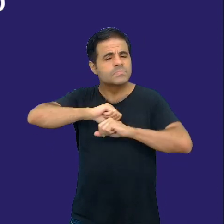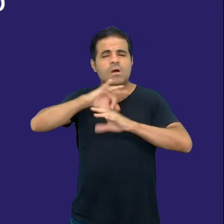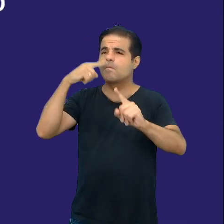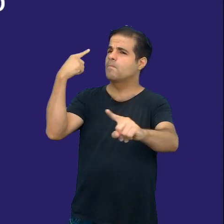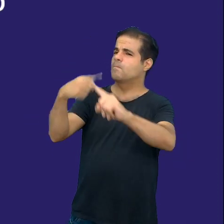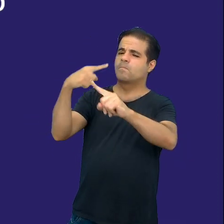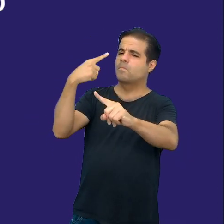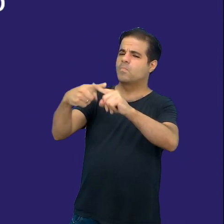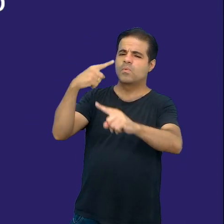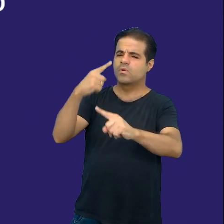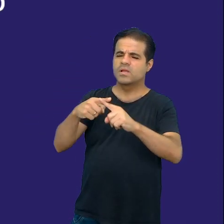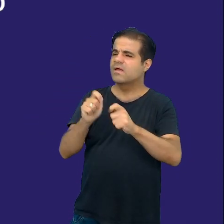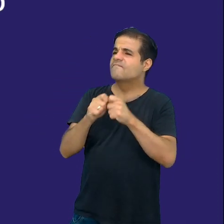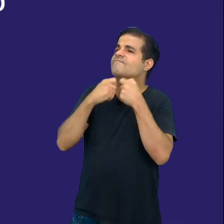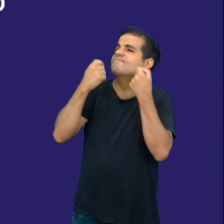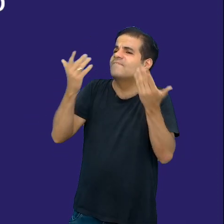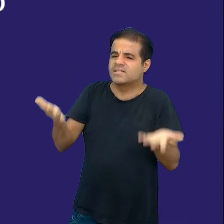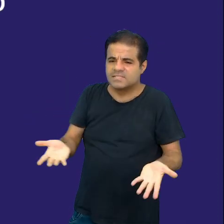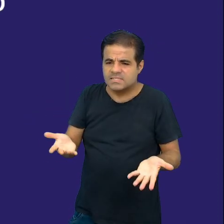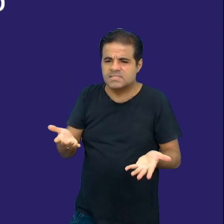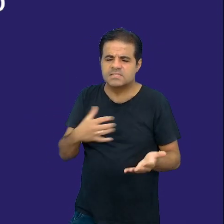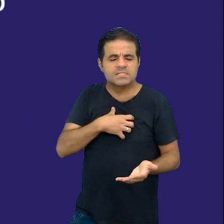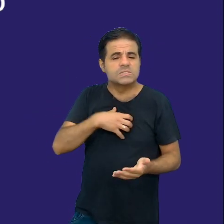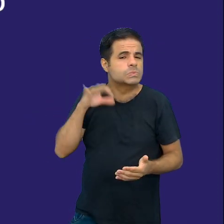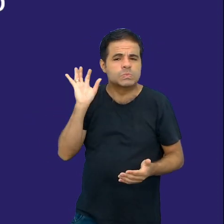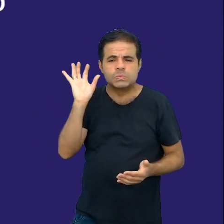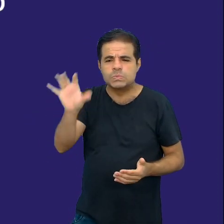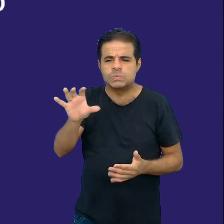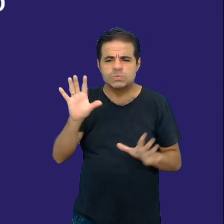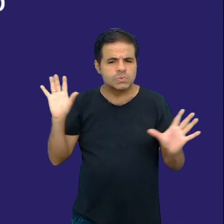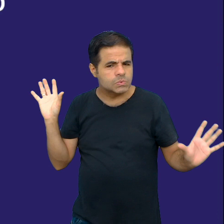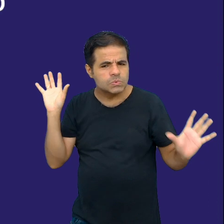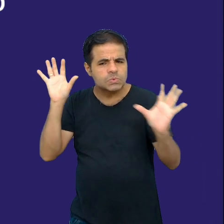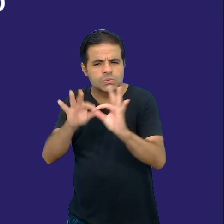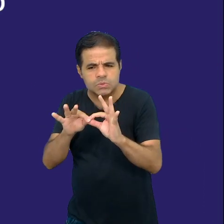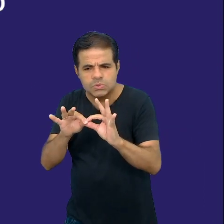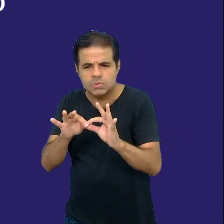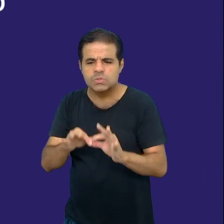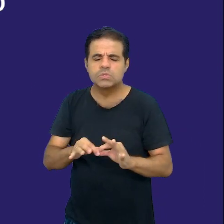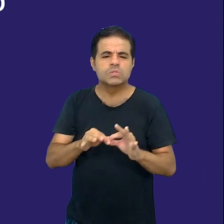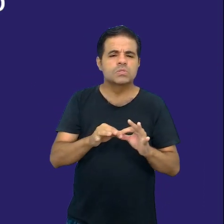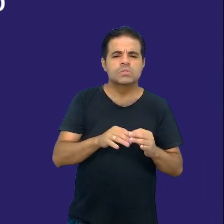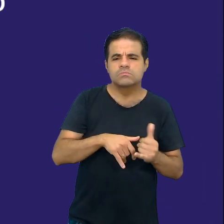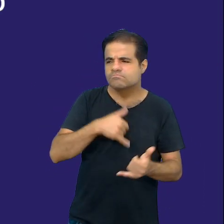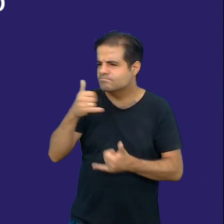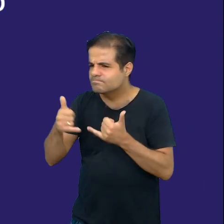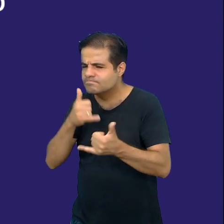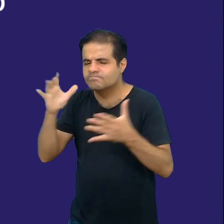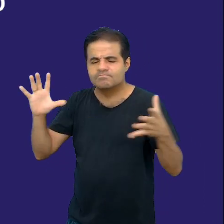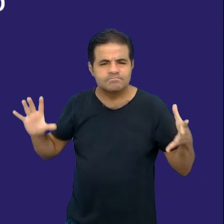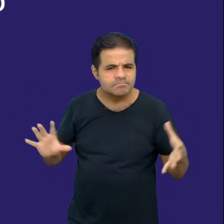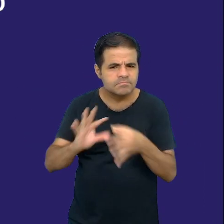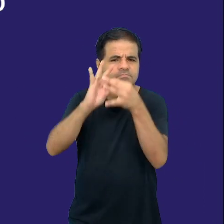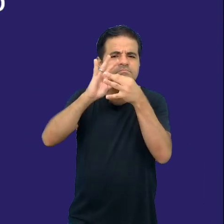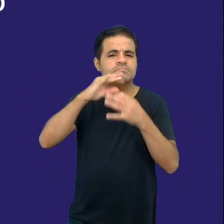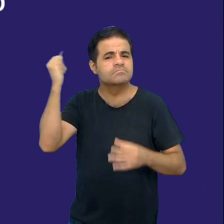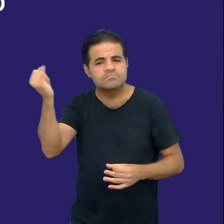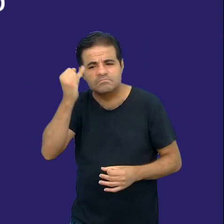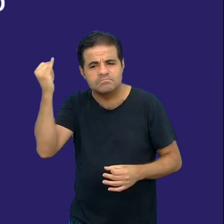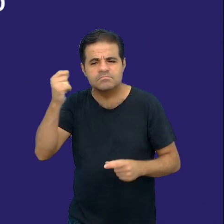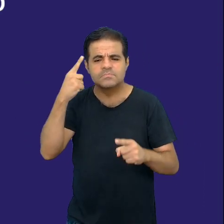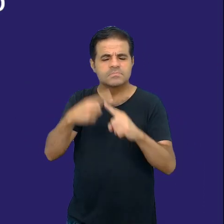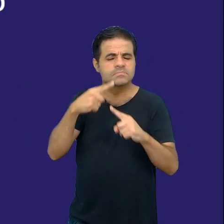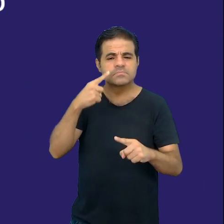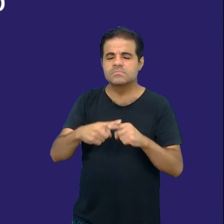por que fazer esse link, né, fazer esse embrincamento é importante, tá? Então,